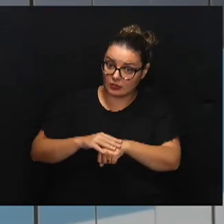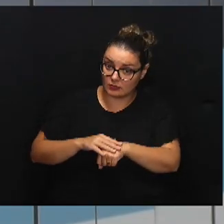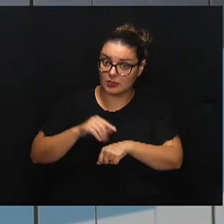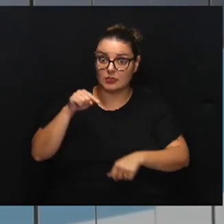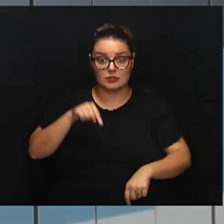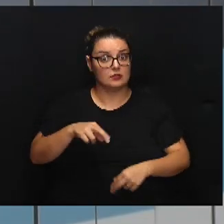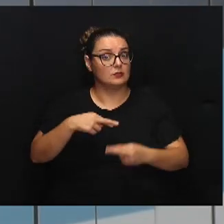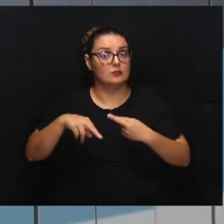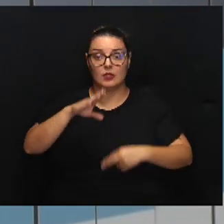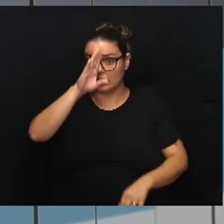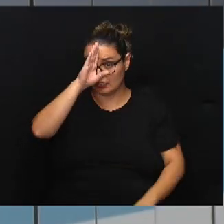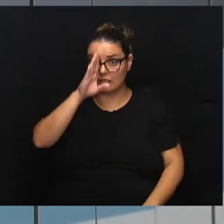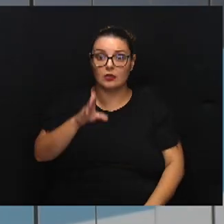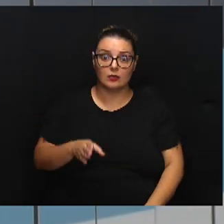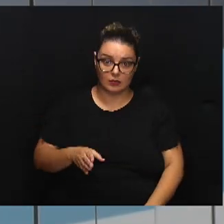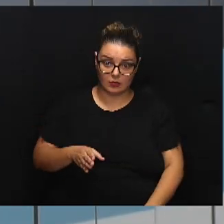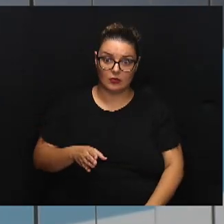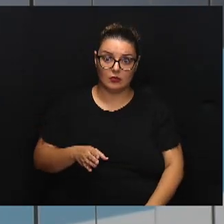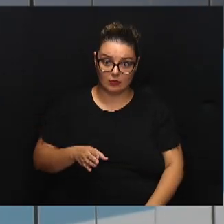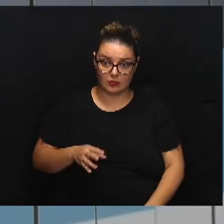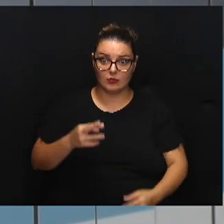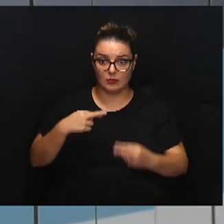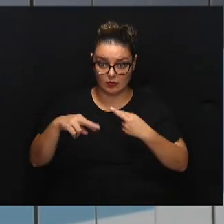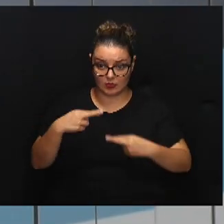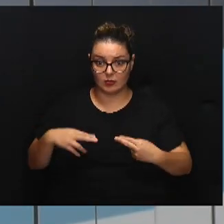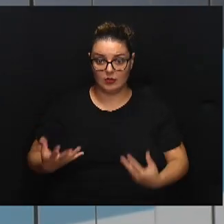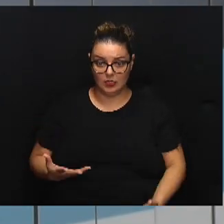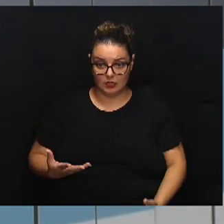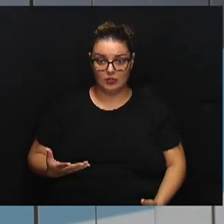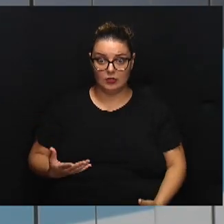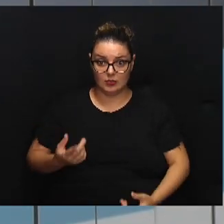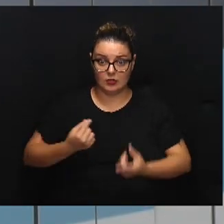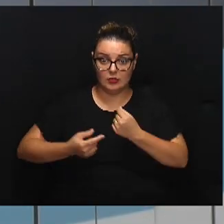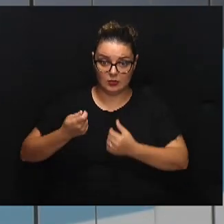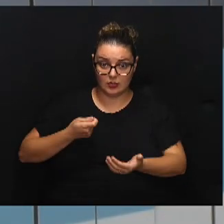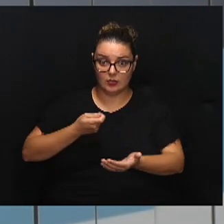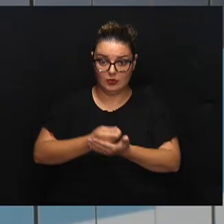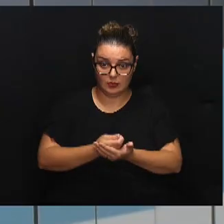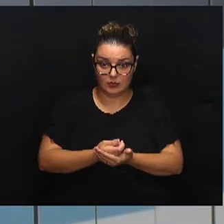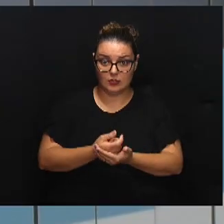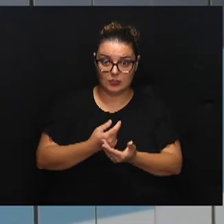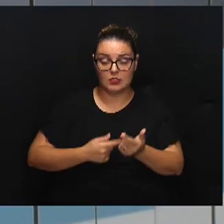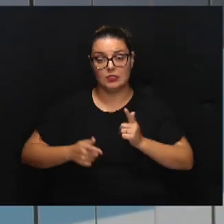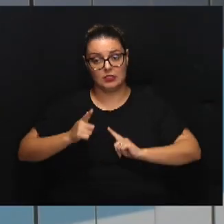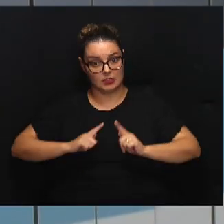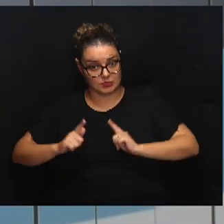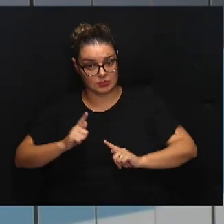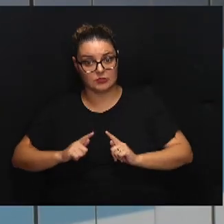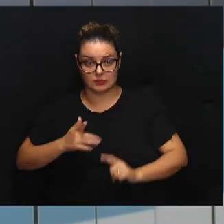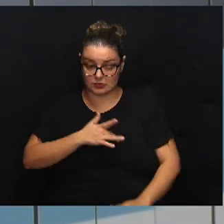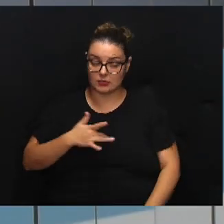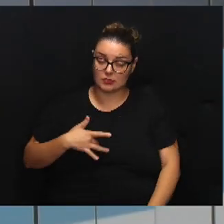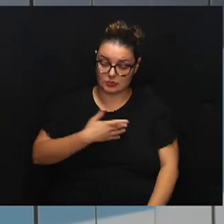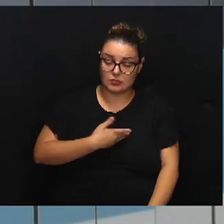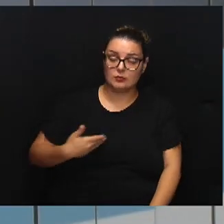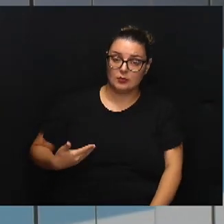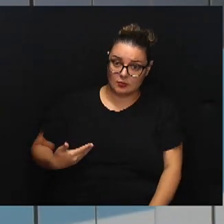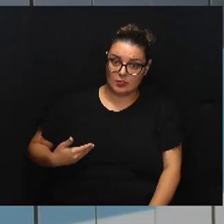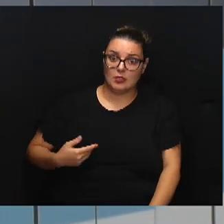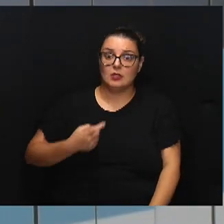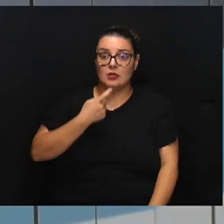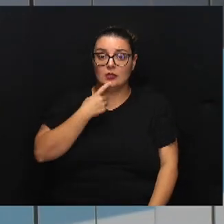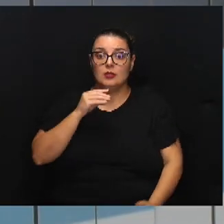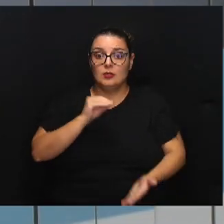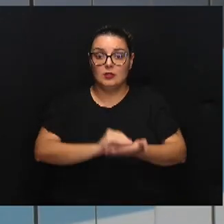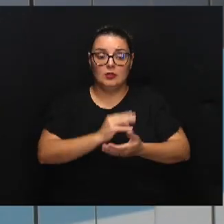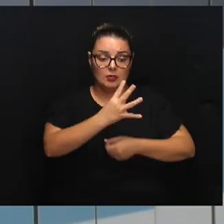uma relação direta com a questão do financiamento da saúde pública e a gestão da saúde pública. Em Campinas, nos últimos 4 anos,